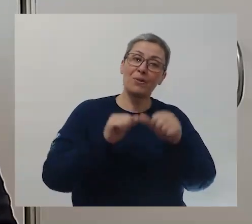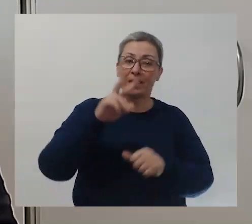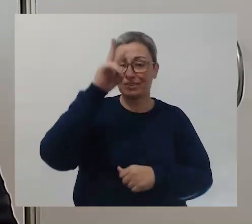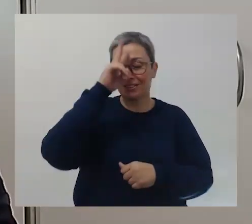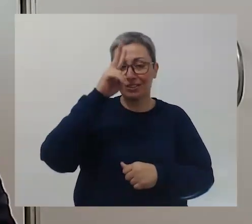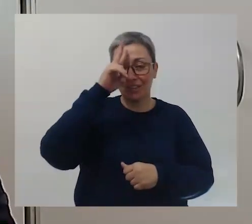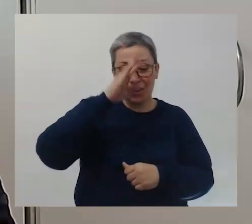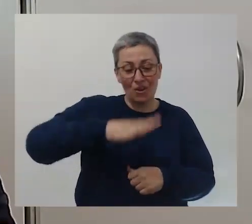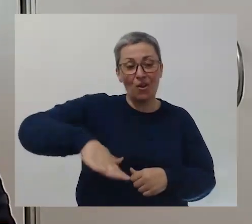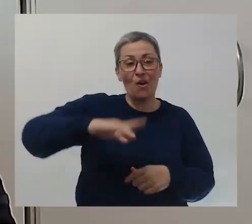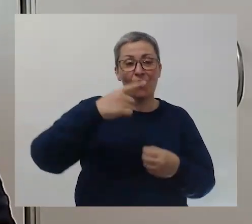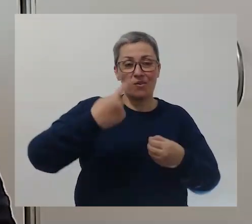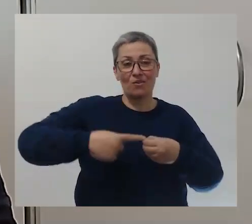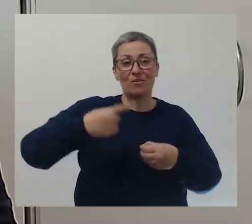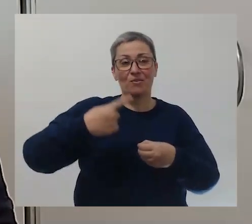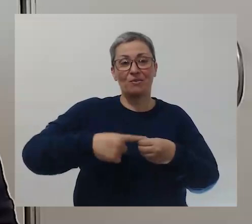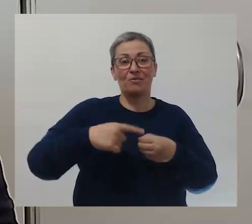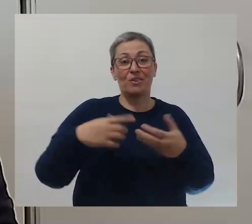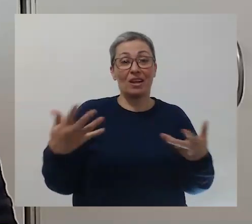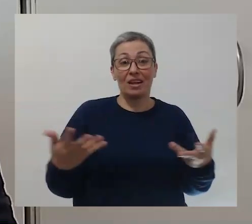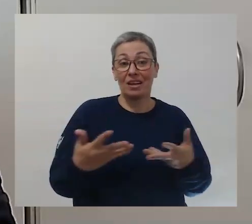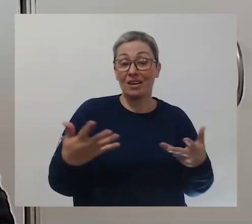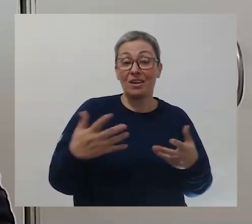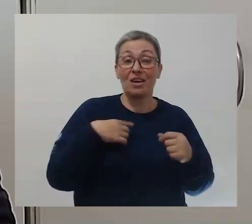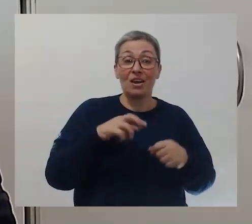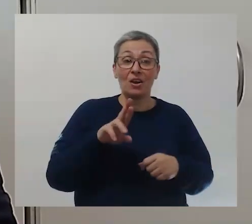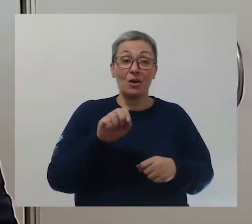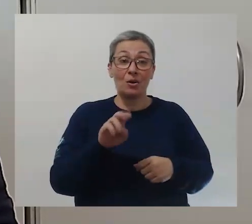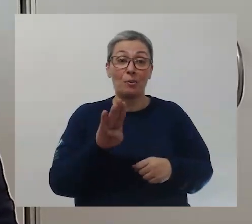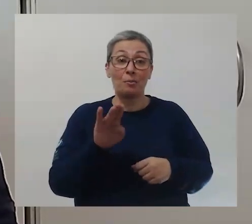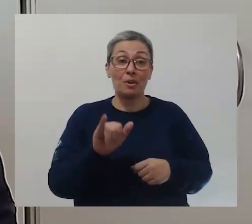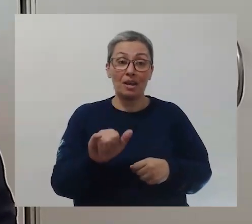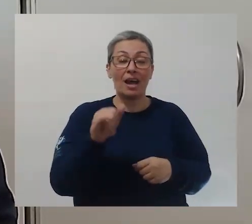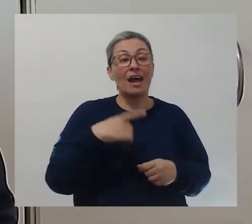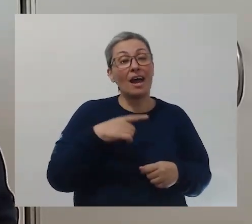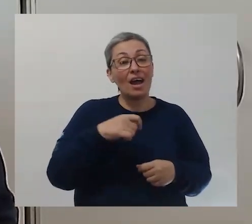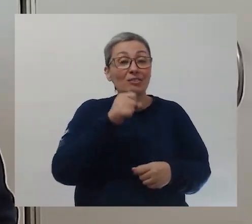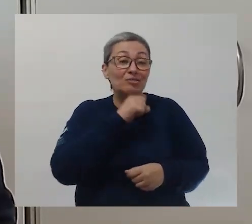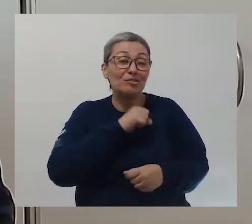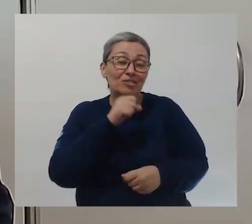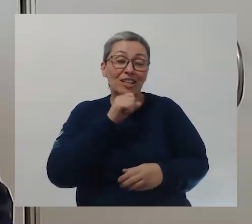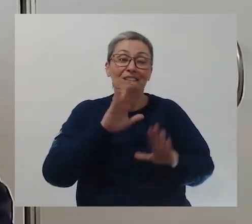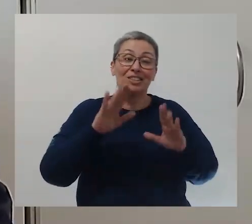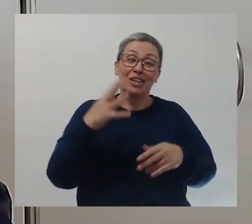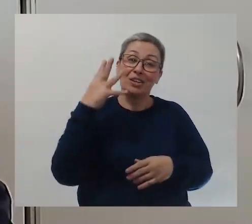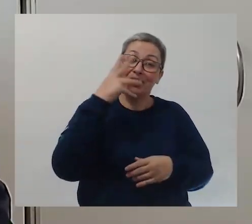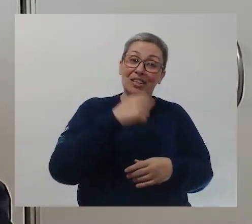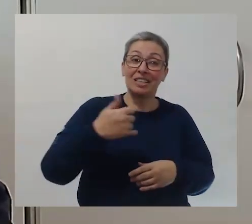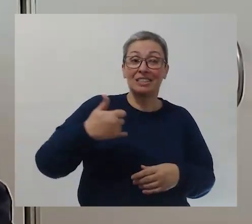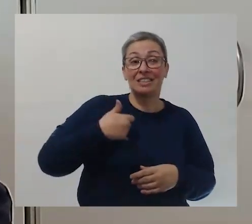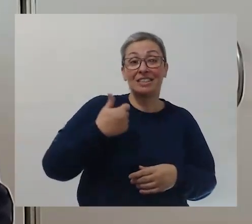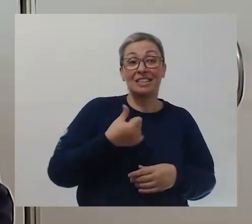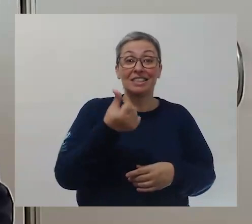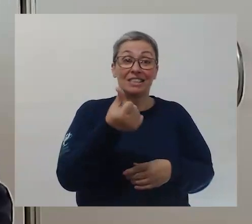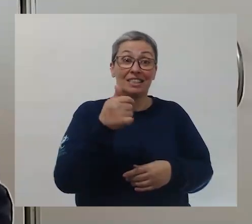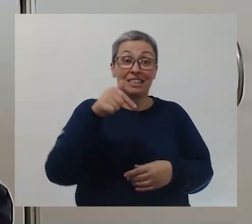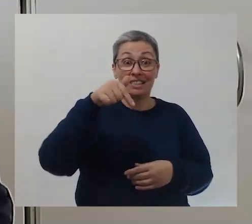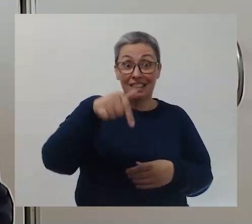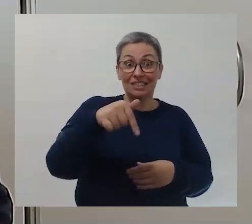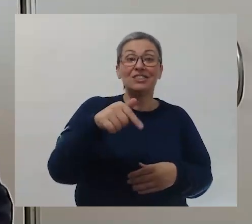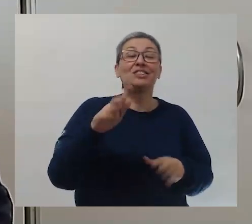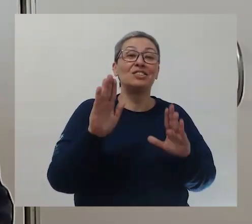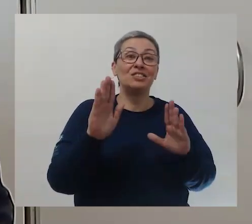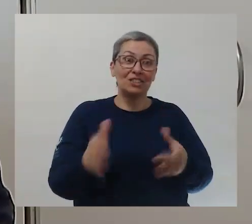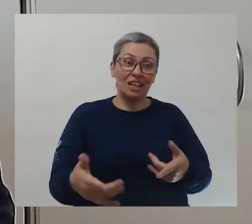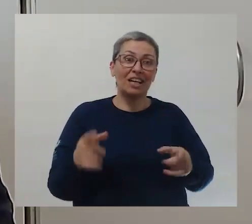história daquela cidade. Hoje, a Ruby já é uma linda senhora. Ela tem 67